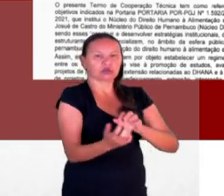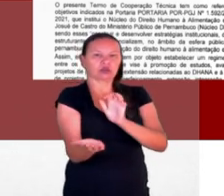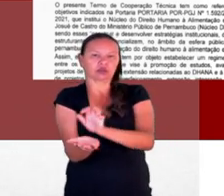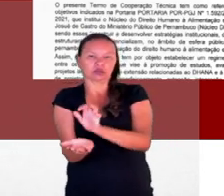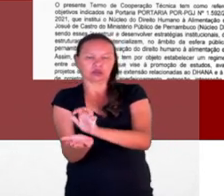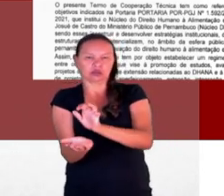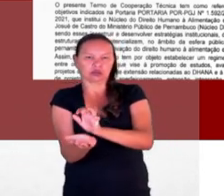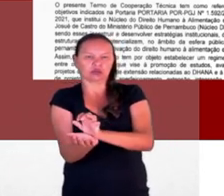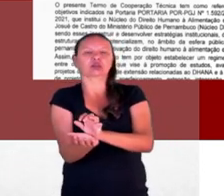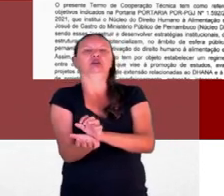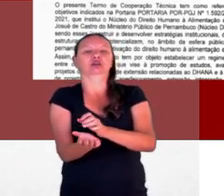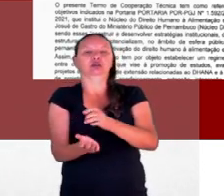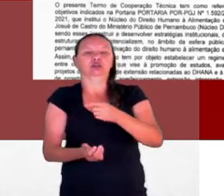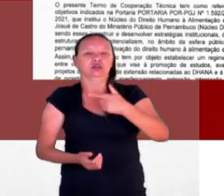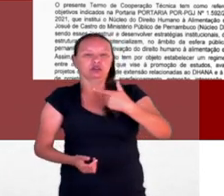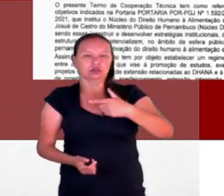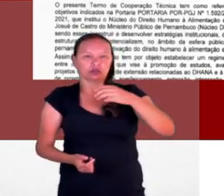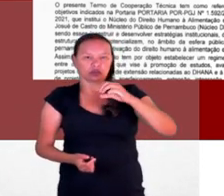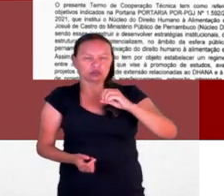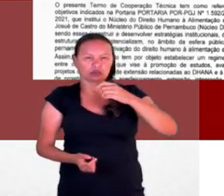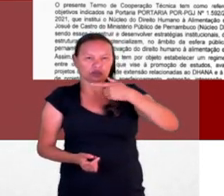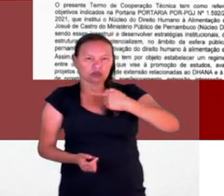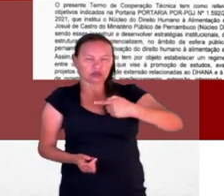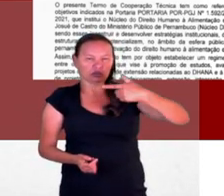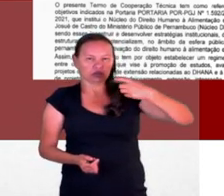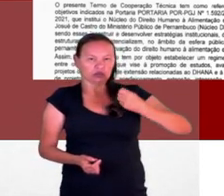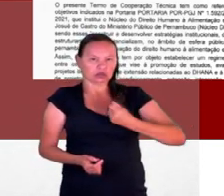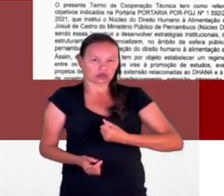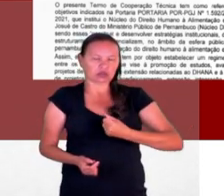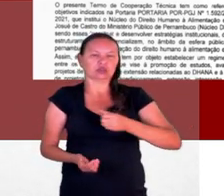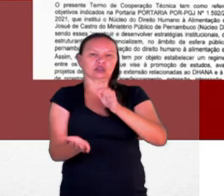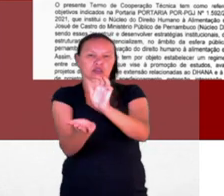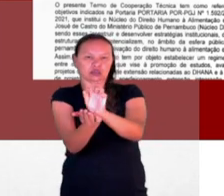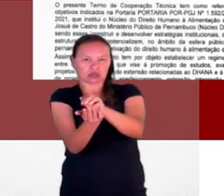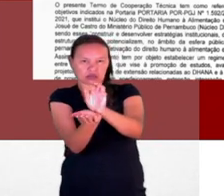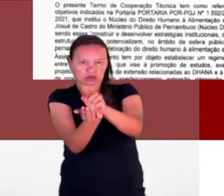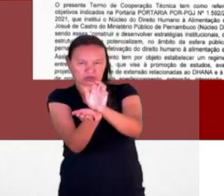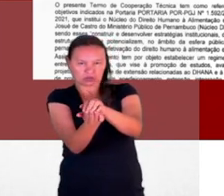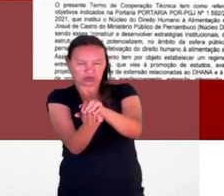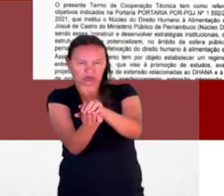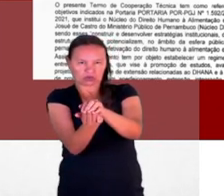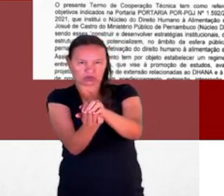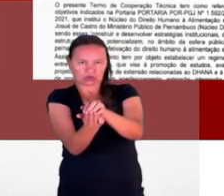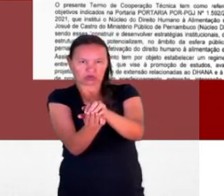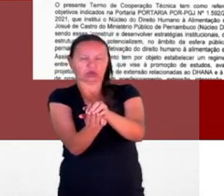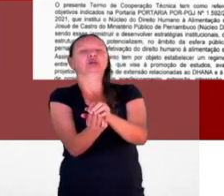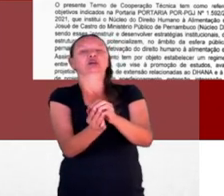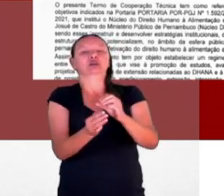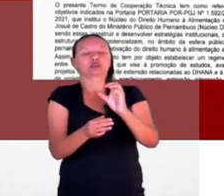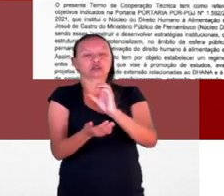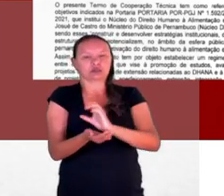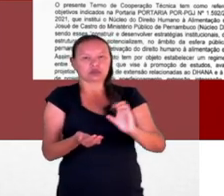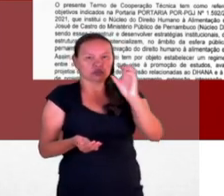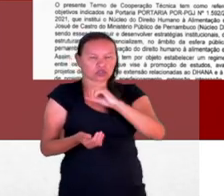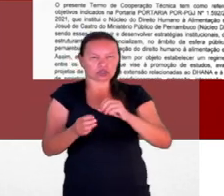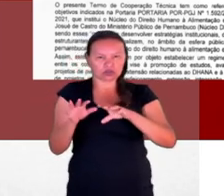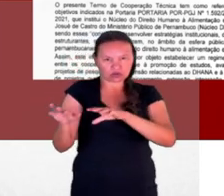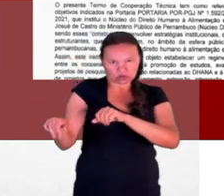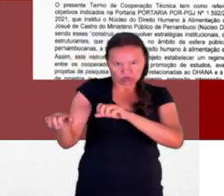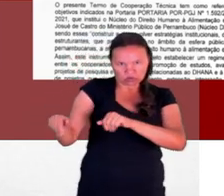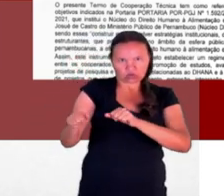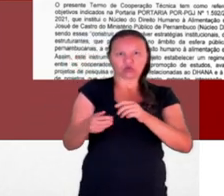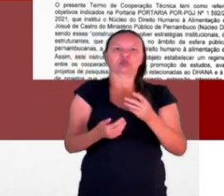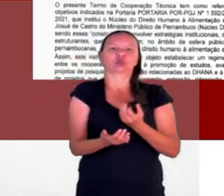176 municípios de Pernambuco né através dos sindicatos de trabalhadores e trabalhadoras rurais a nossa